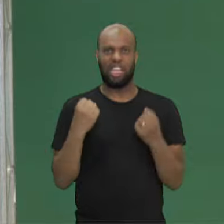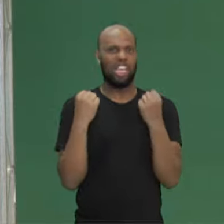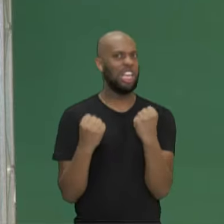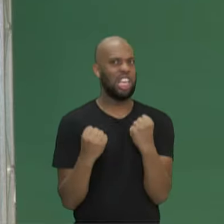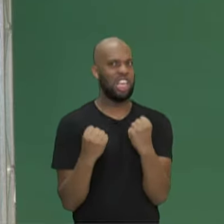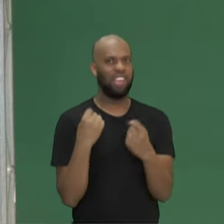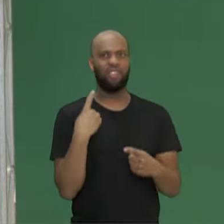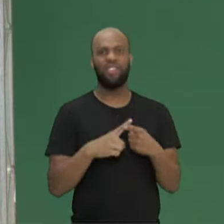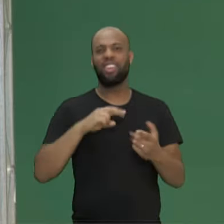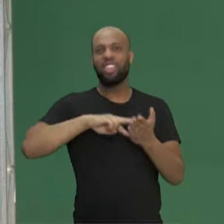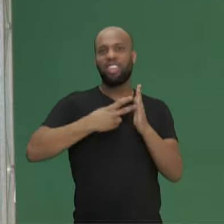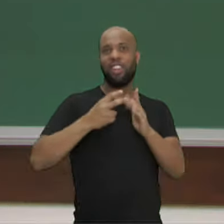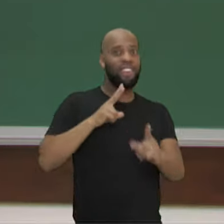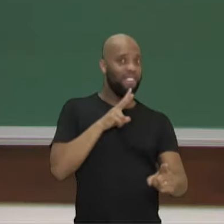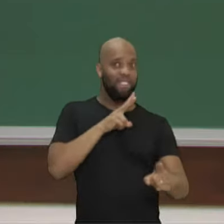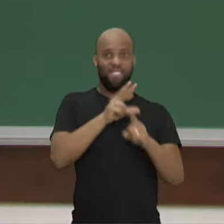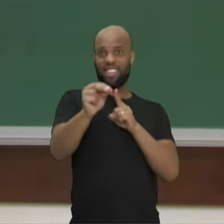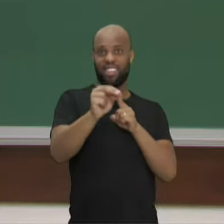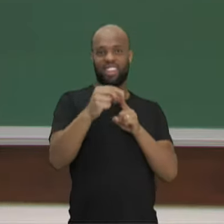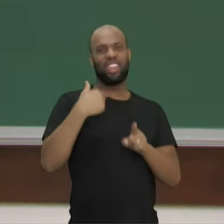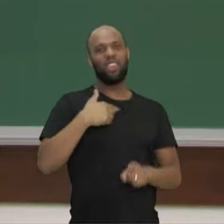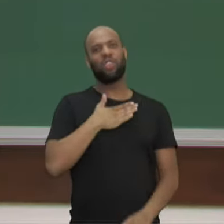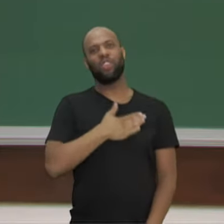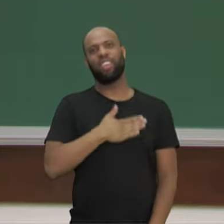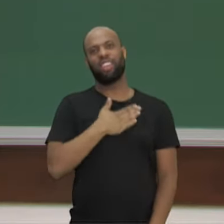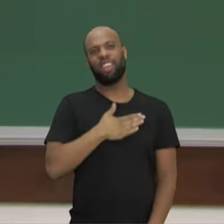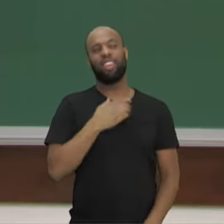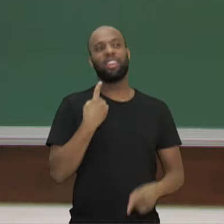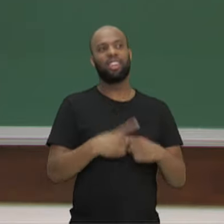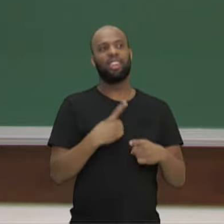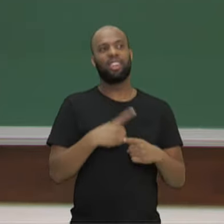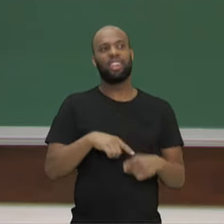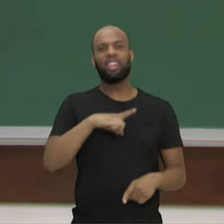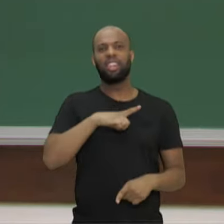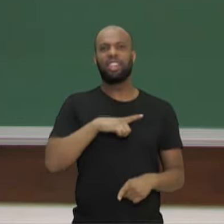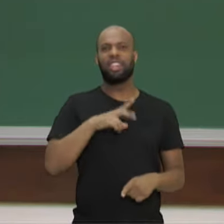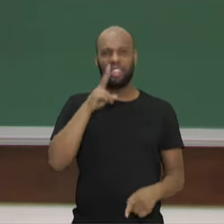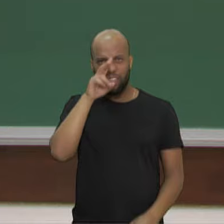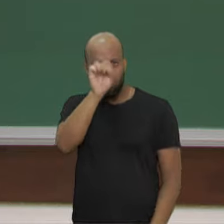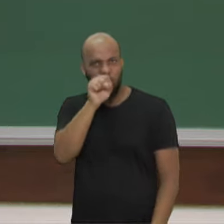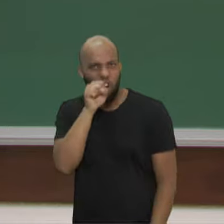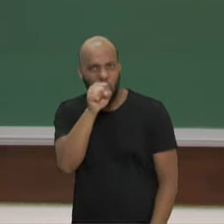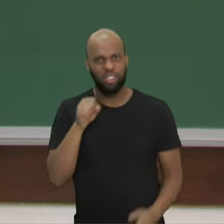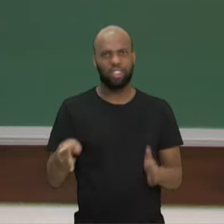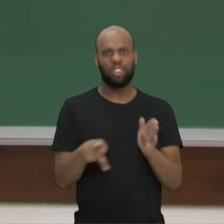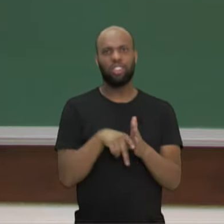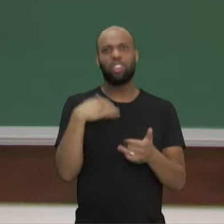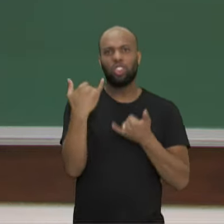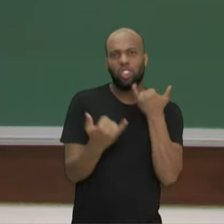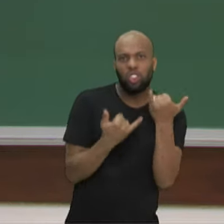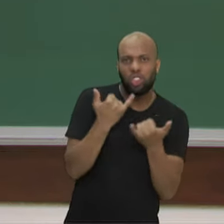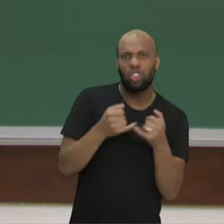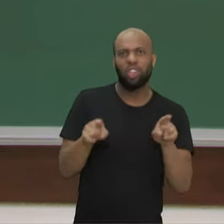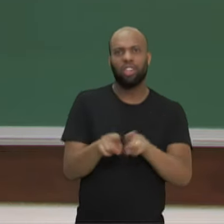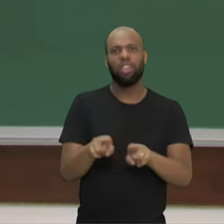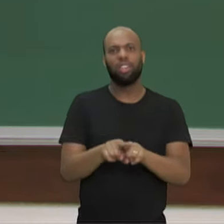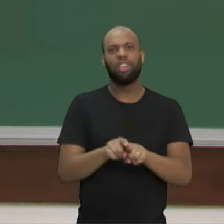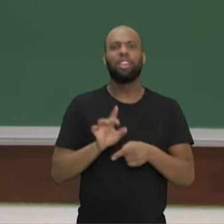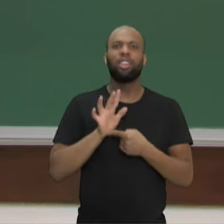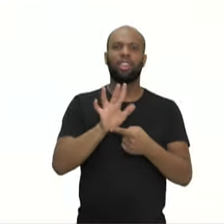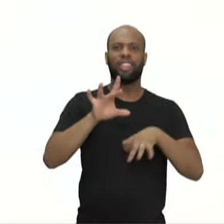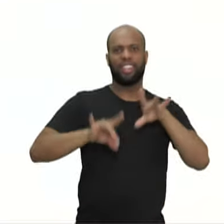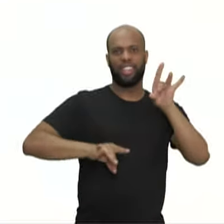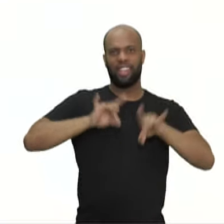ganhei! Eu adorava quando o Márcio Bossi falava isso, né? Então, tem essa força do jogo e da encenação